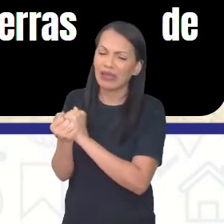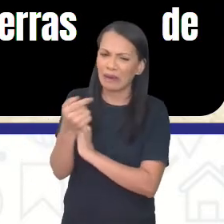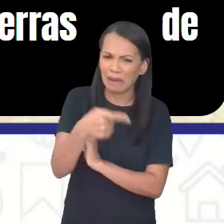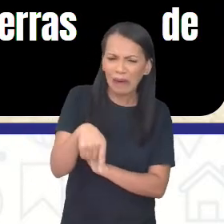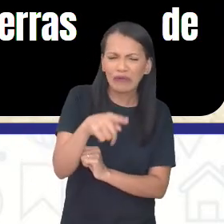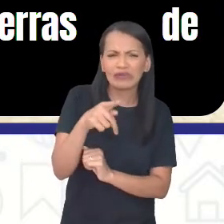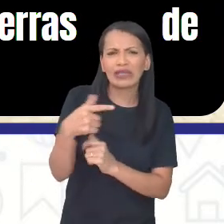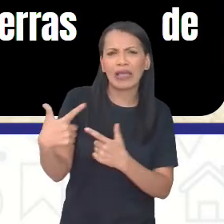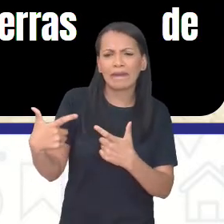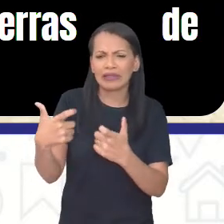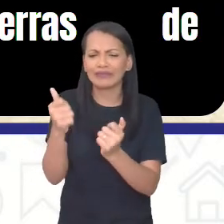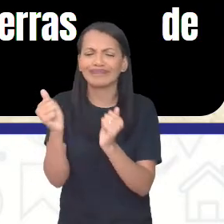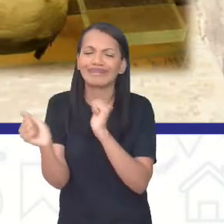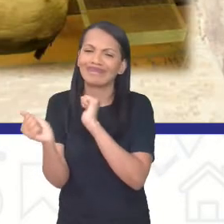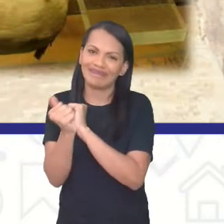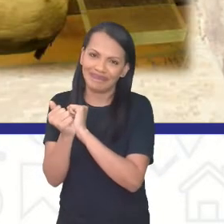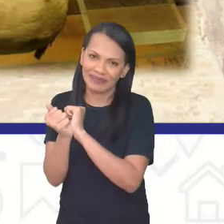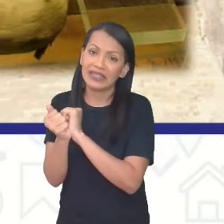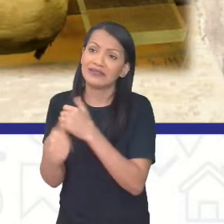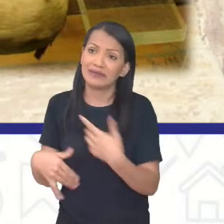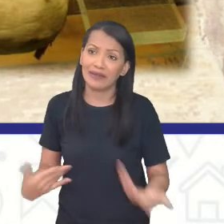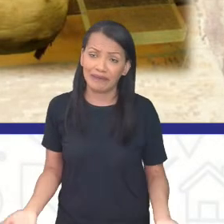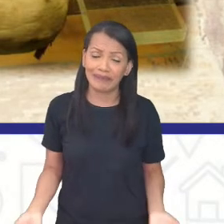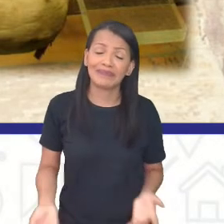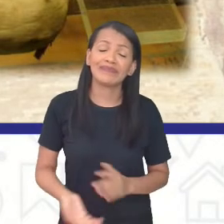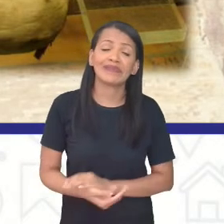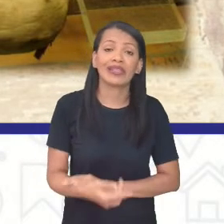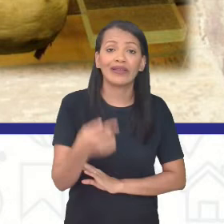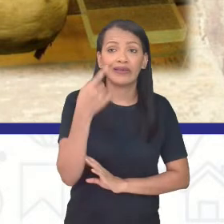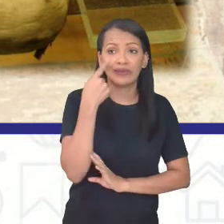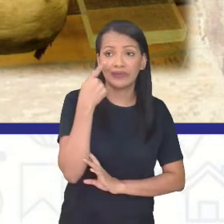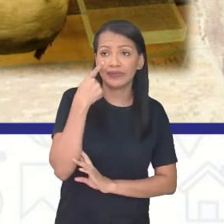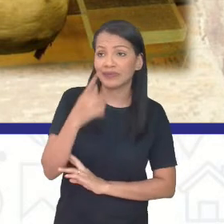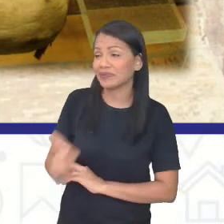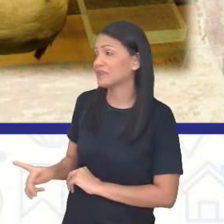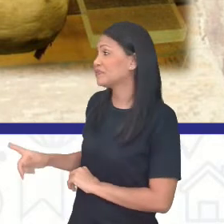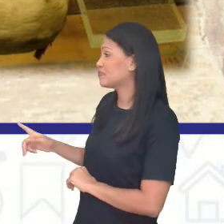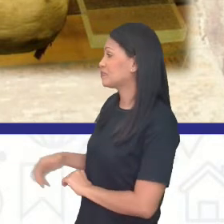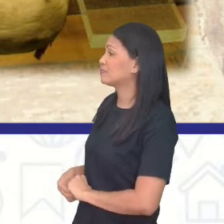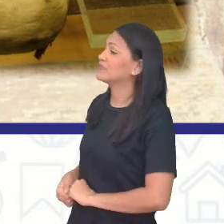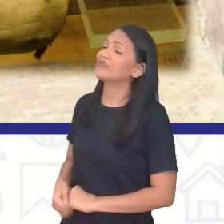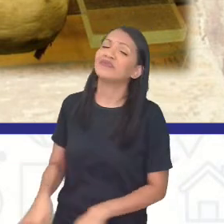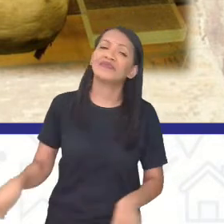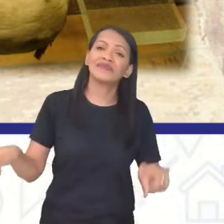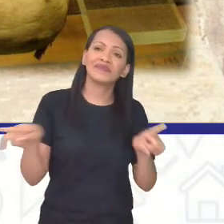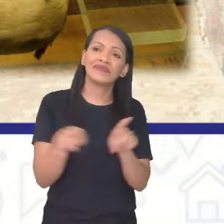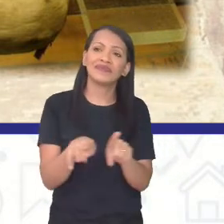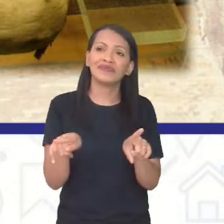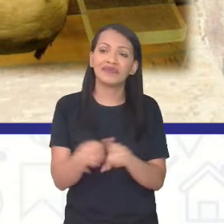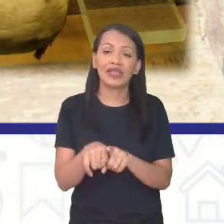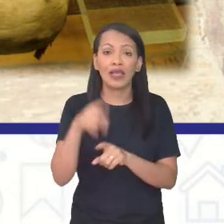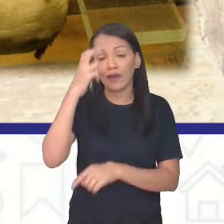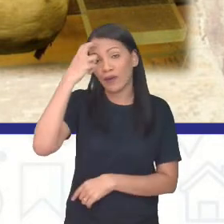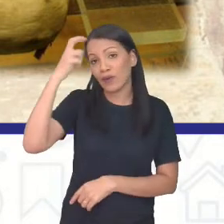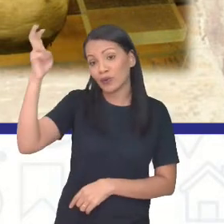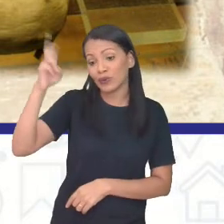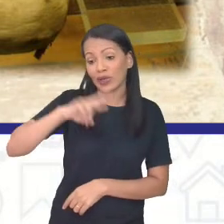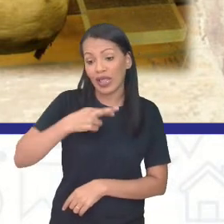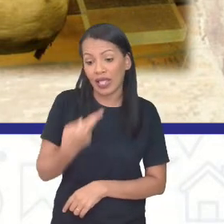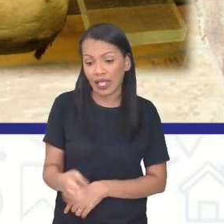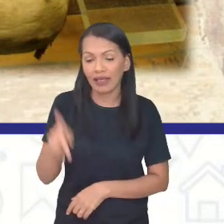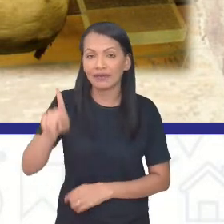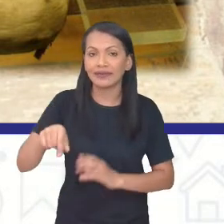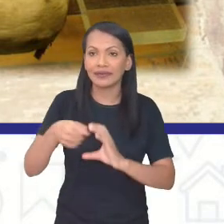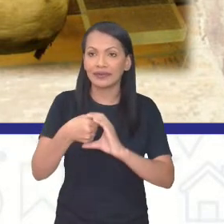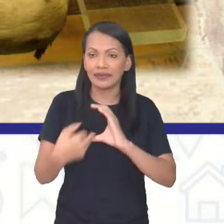ali na invasão, né, em escravos. Vejam, com relação à cultura, né, e à religião egípcia, né, a